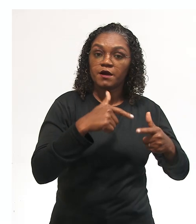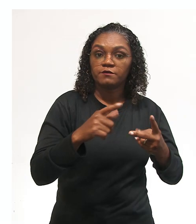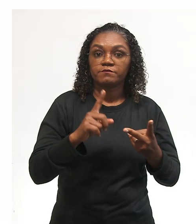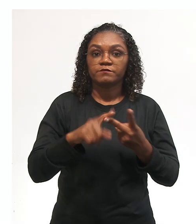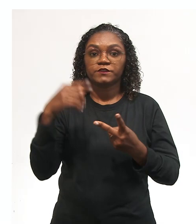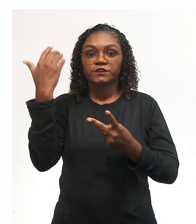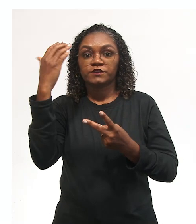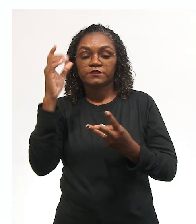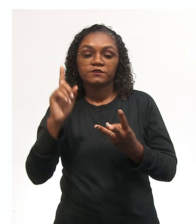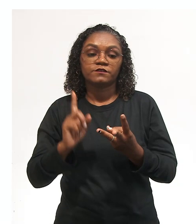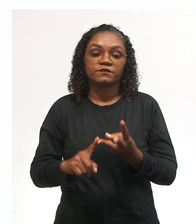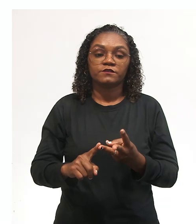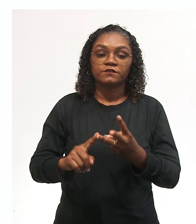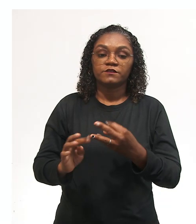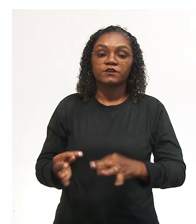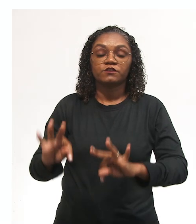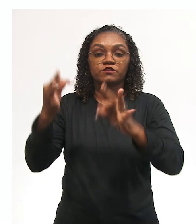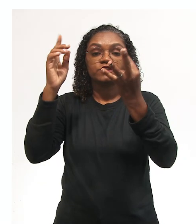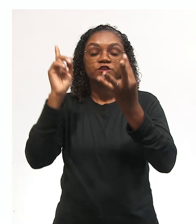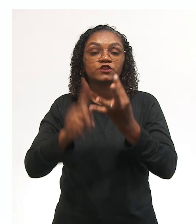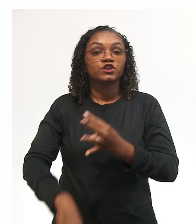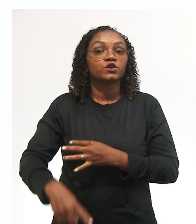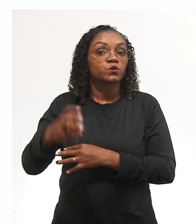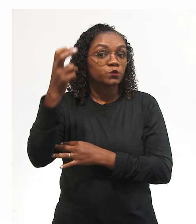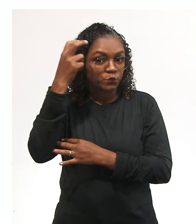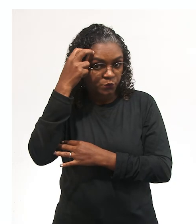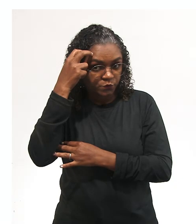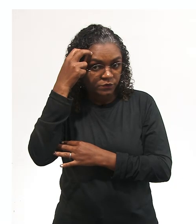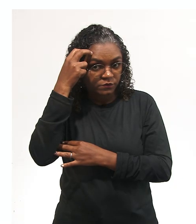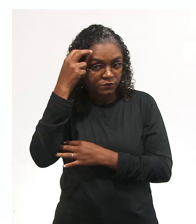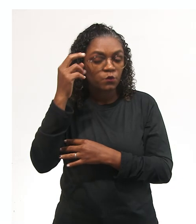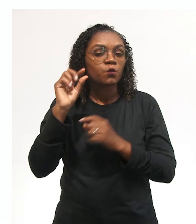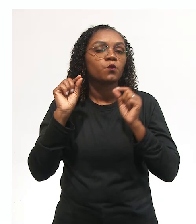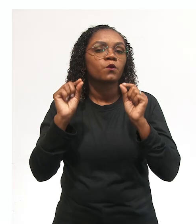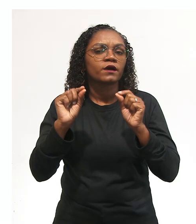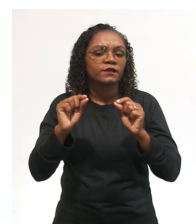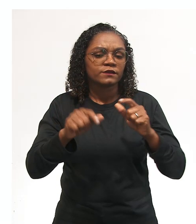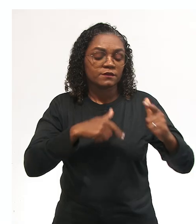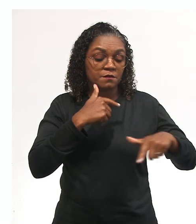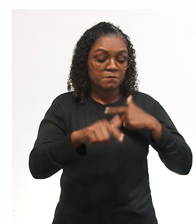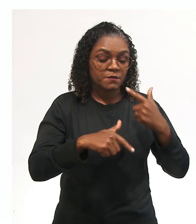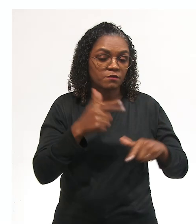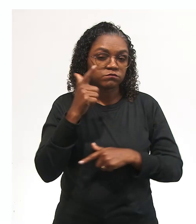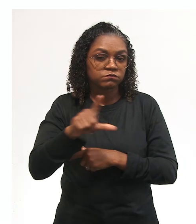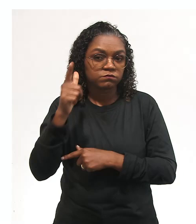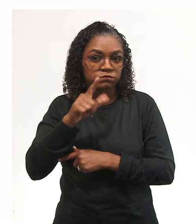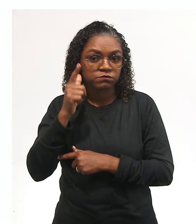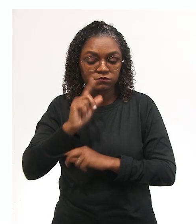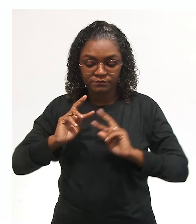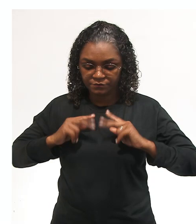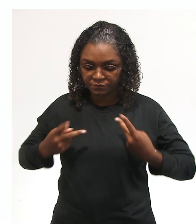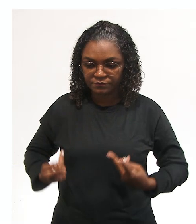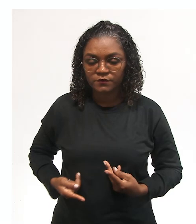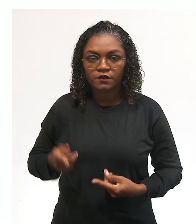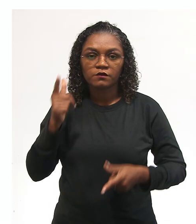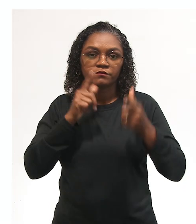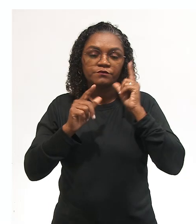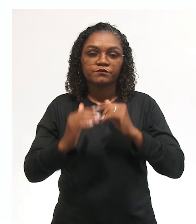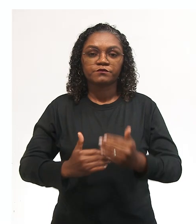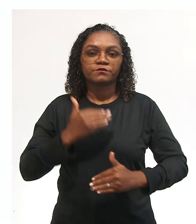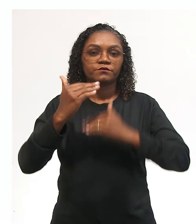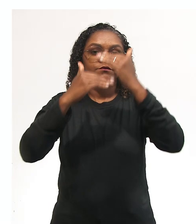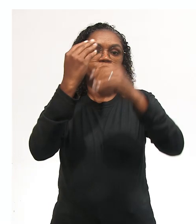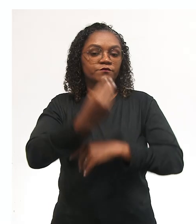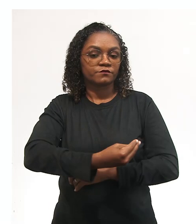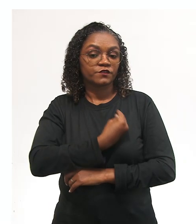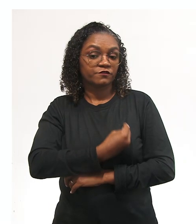do trabalho, da ciência, da tecnologia e da cultura. O trabalho compreendido como a realização humana